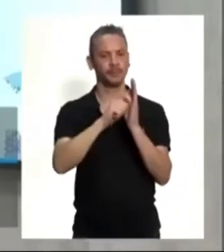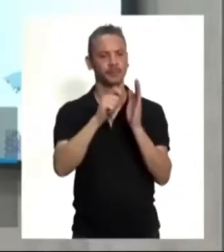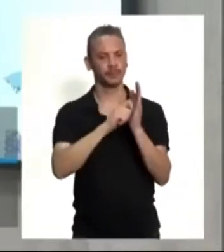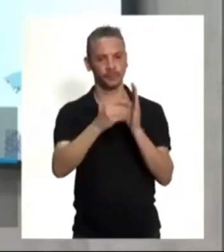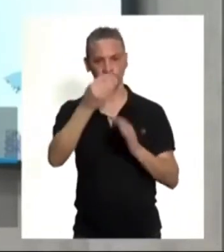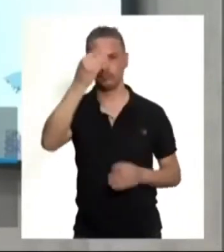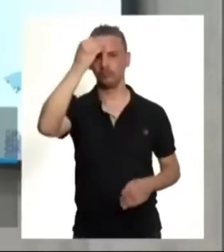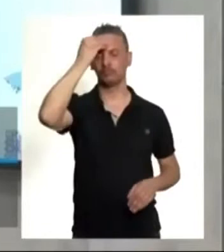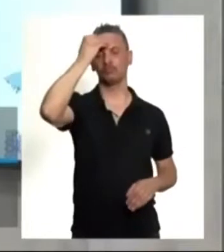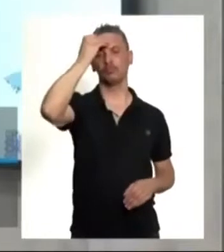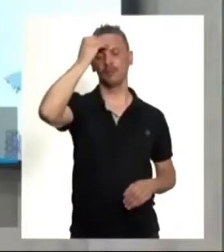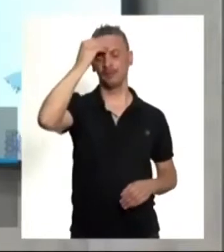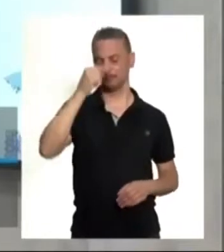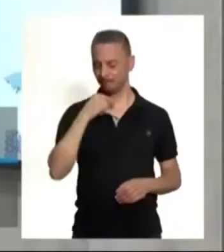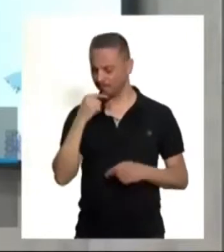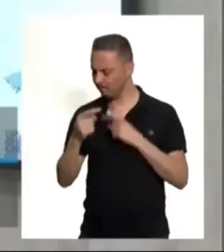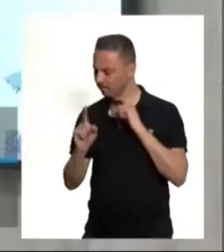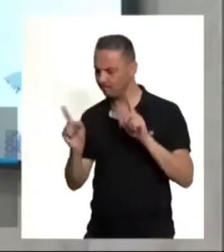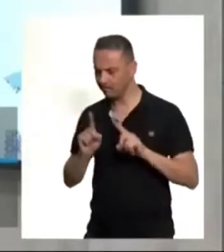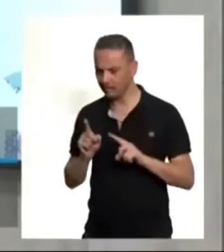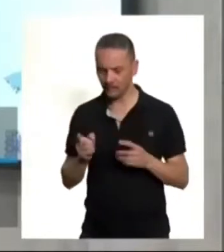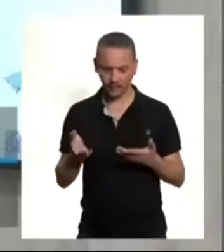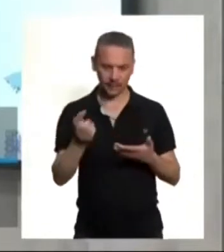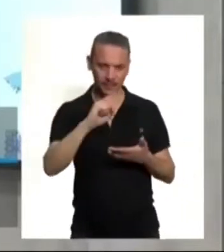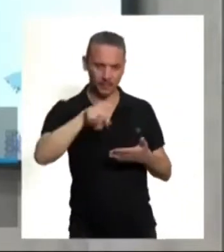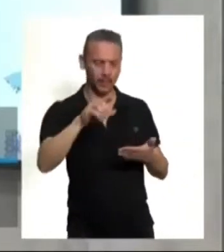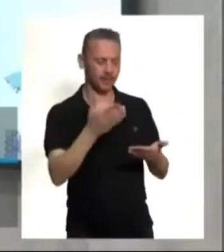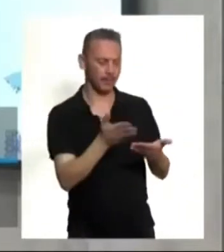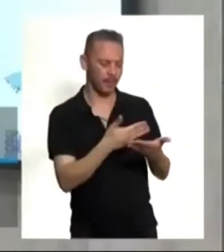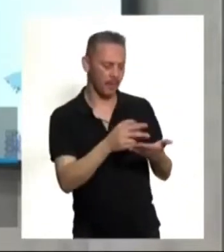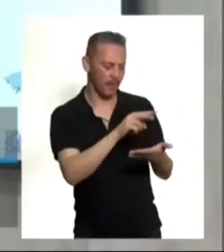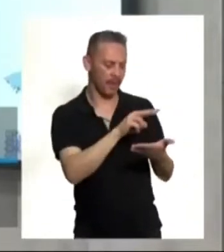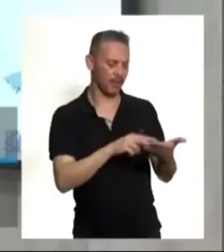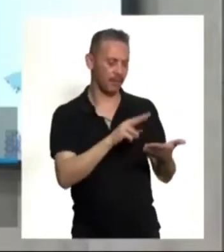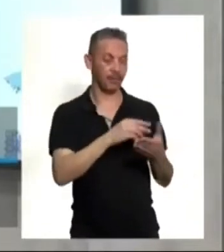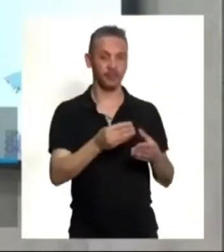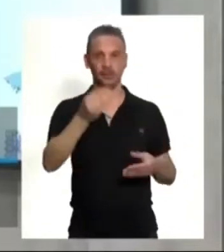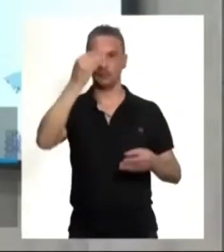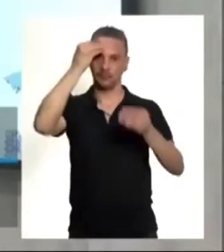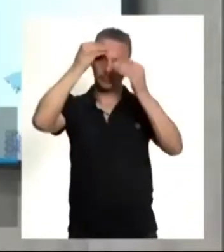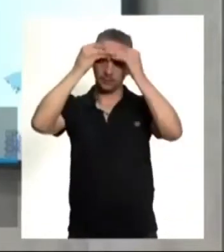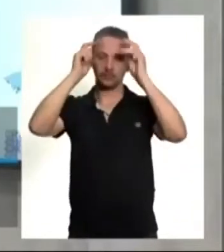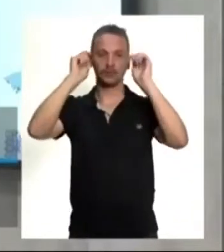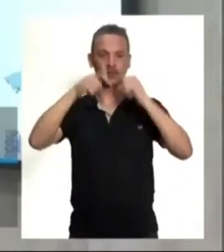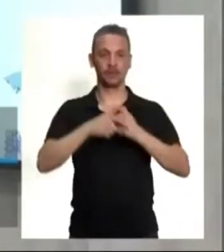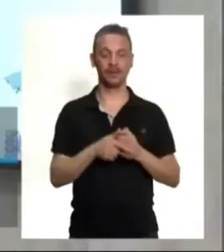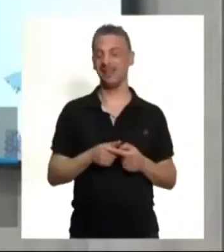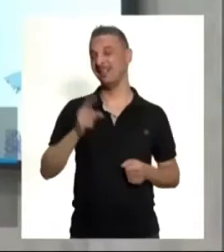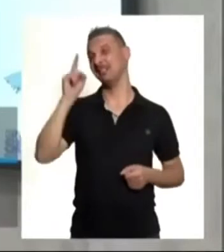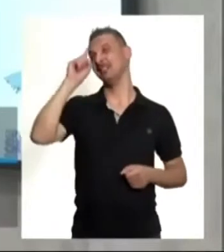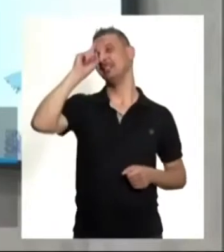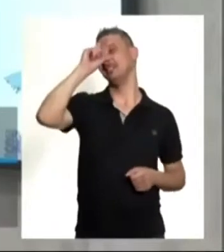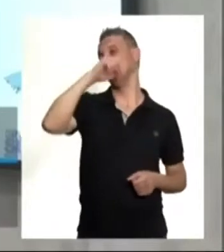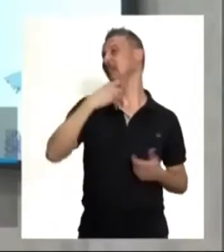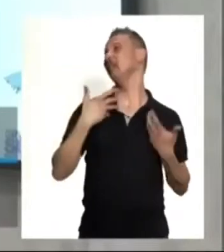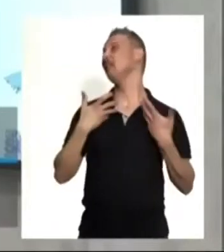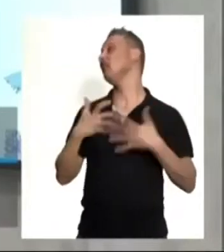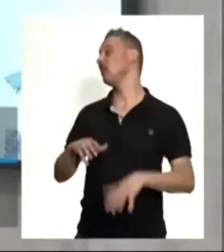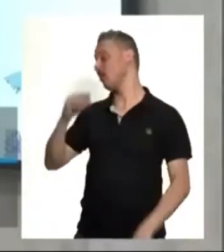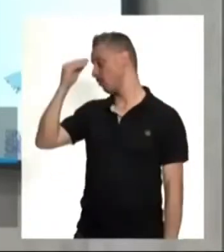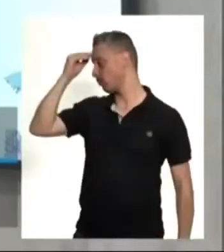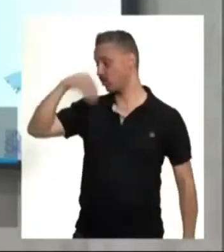informações. Poxa, eu tive dúvida, não lembrei. Volta para estudar. A gente não pode, na primeira dificuldade, desistir de estudar. Não é assim.